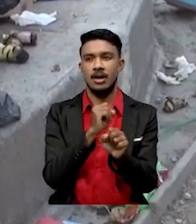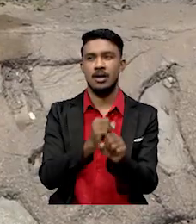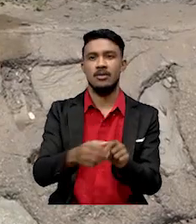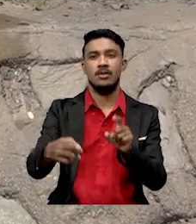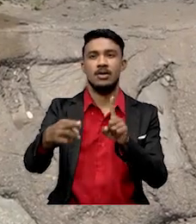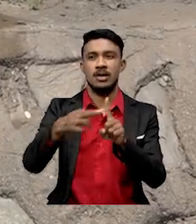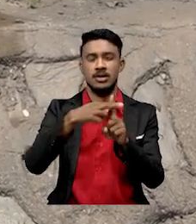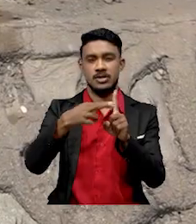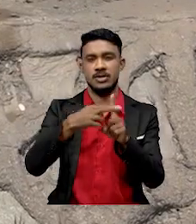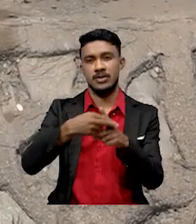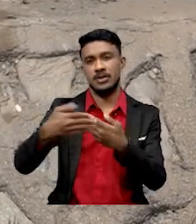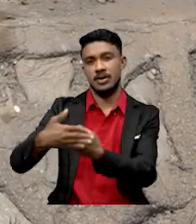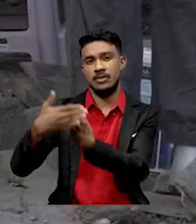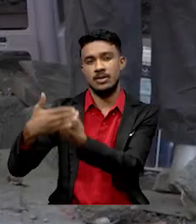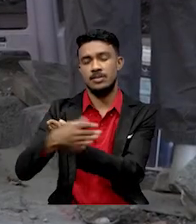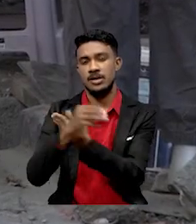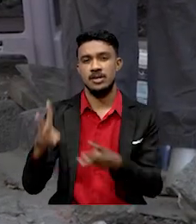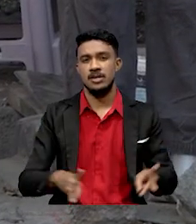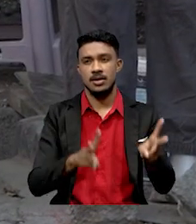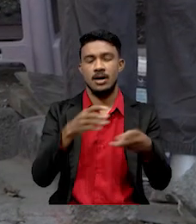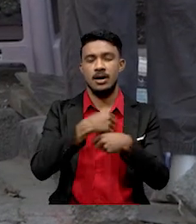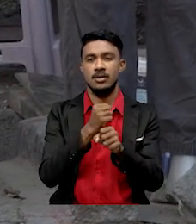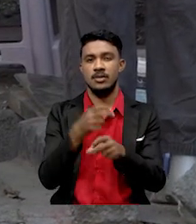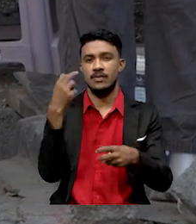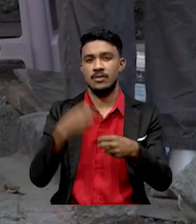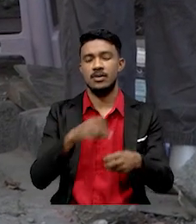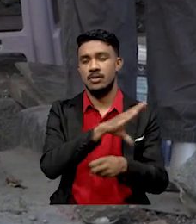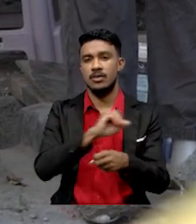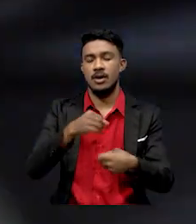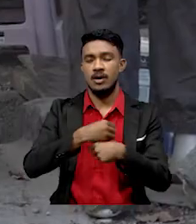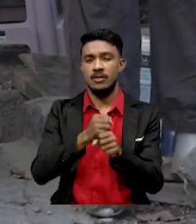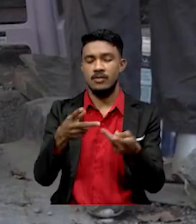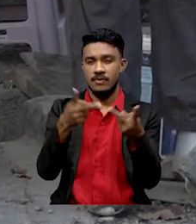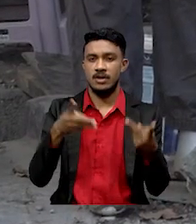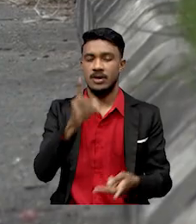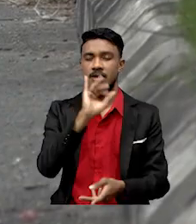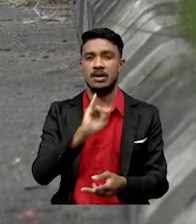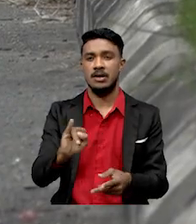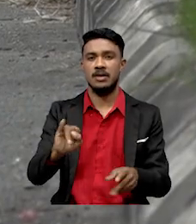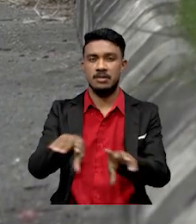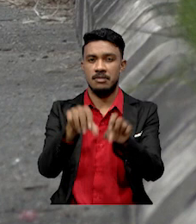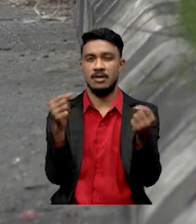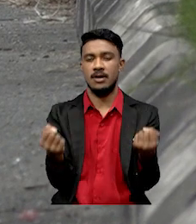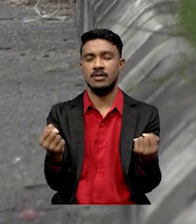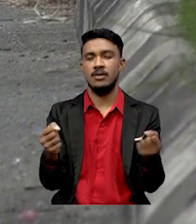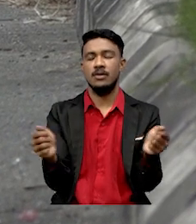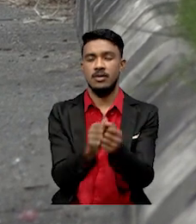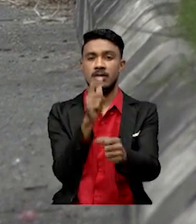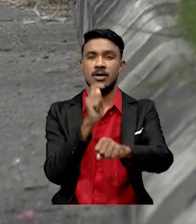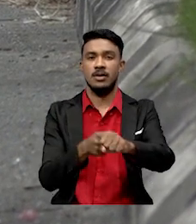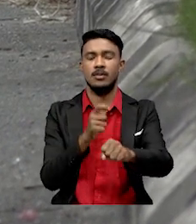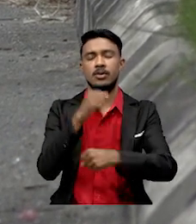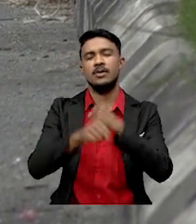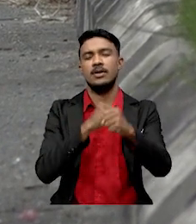Kikawang e Alirong Nining, onde prejudica engrafamento no halo capital nação ni imagem Sayatlio. O situação Irakne,